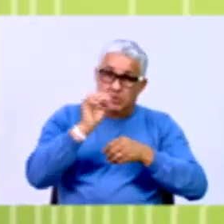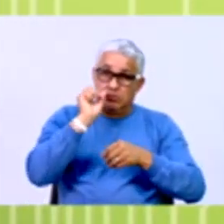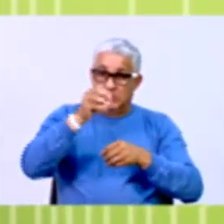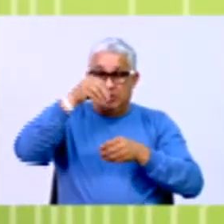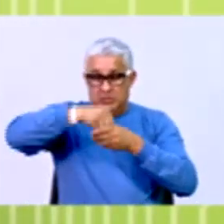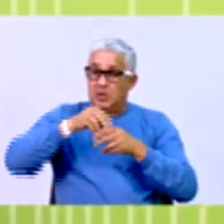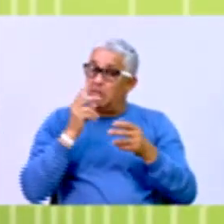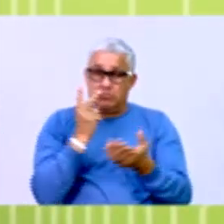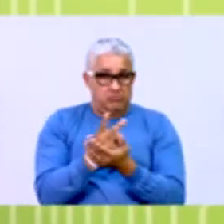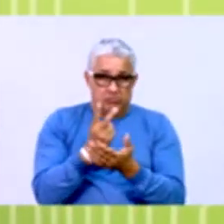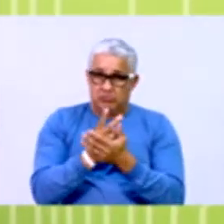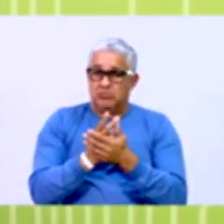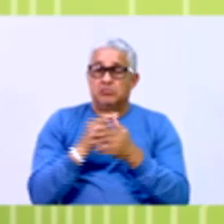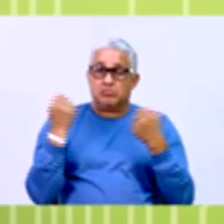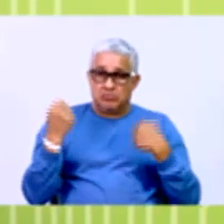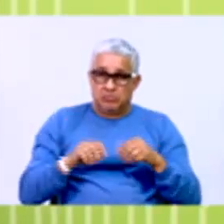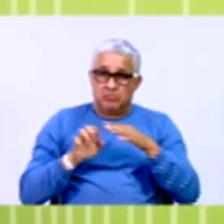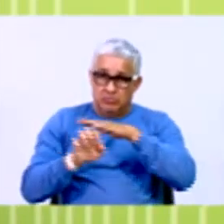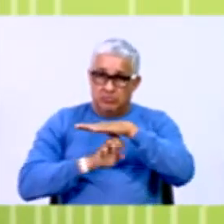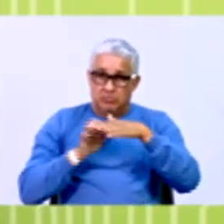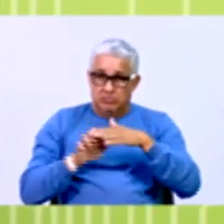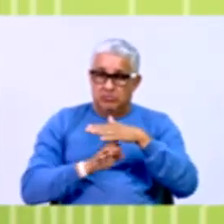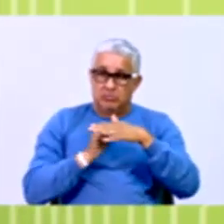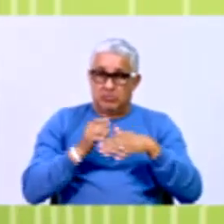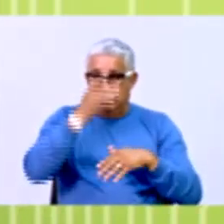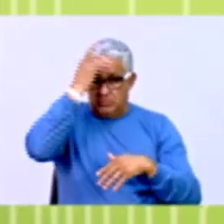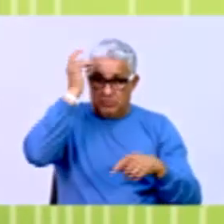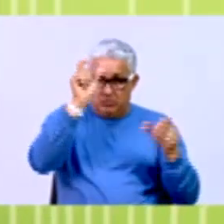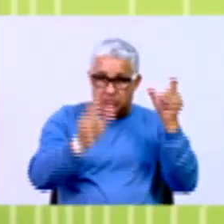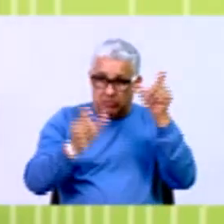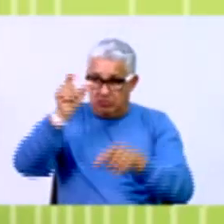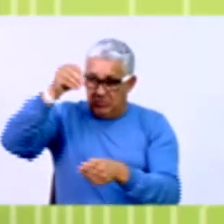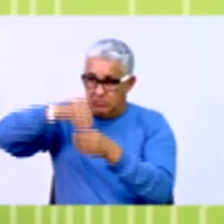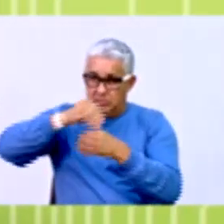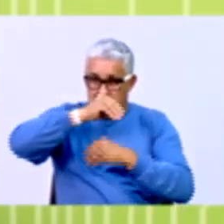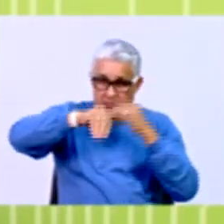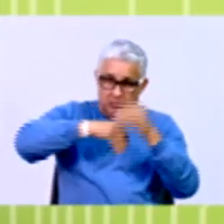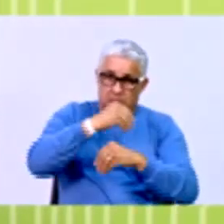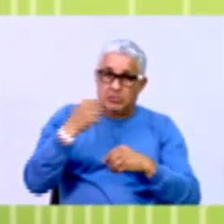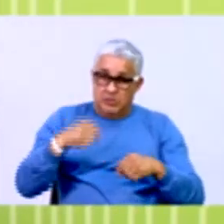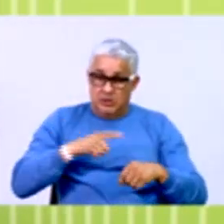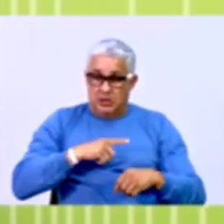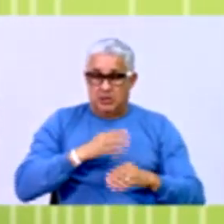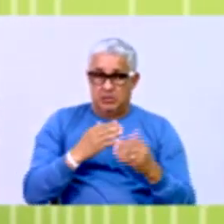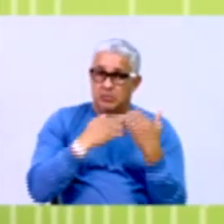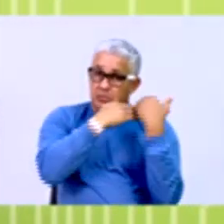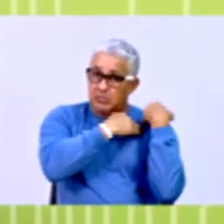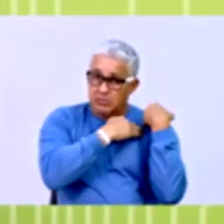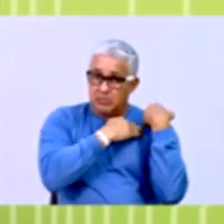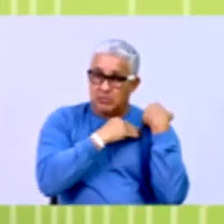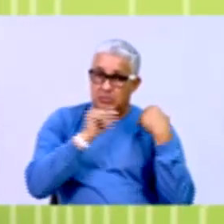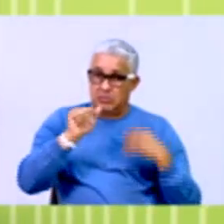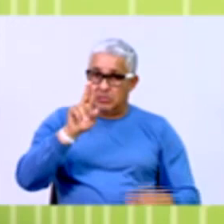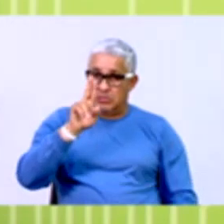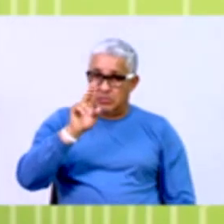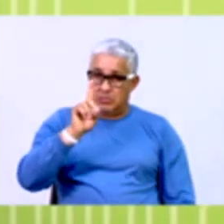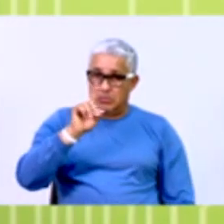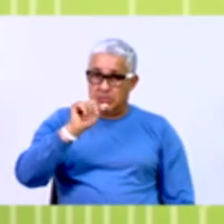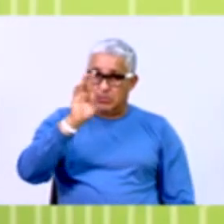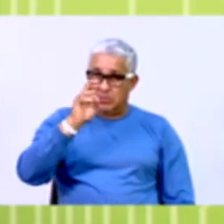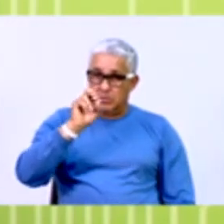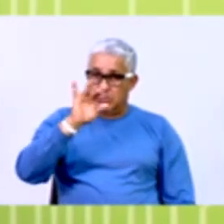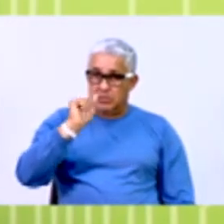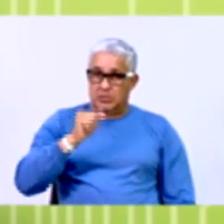mesma forma. É preciso que as pessoas envolvidas na auditoria, elas sejam responsáveis pela auditoria. A auditoria é uma coisa muito